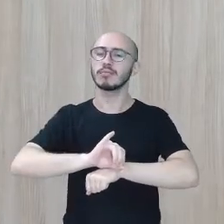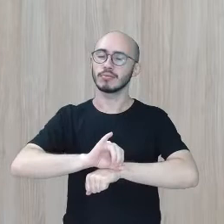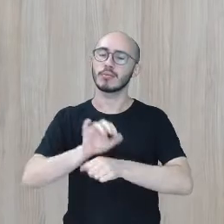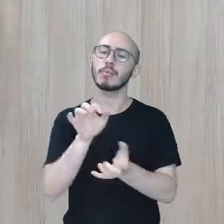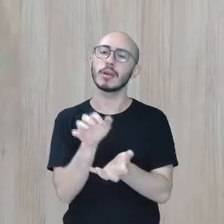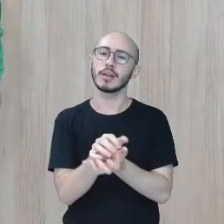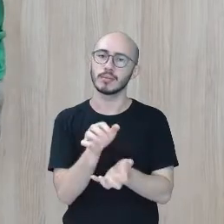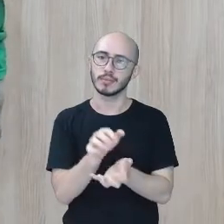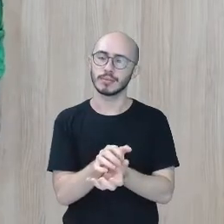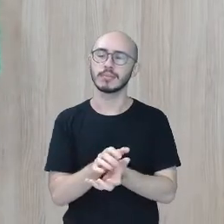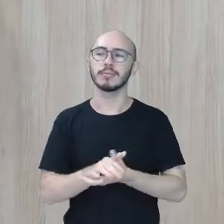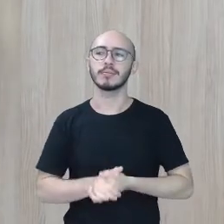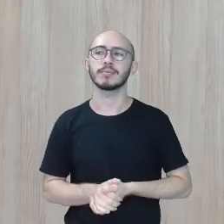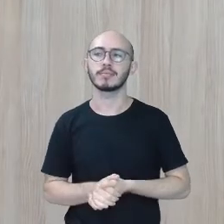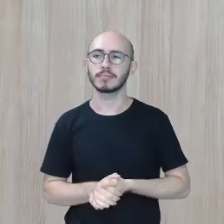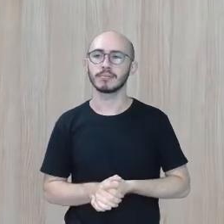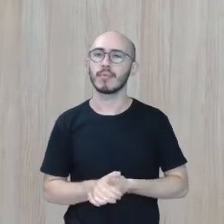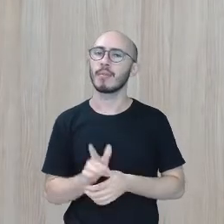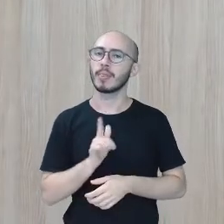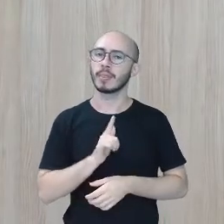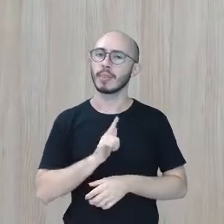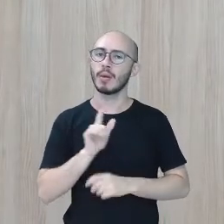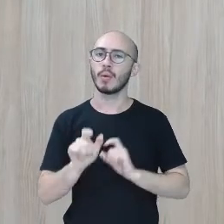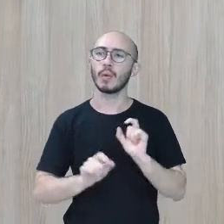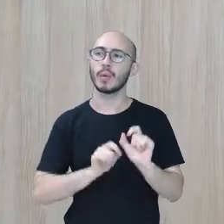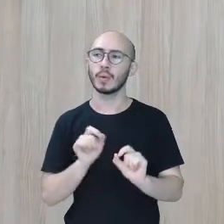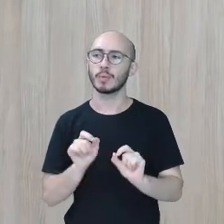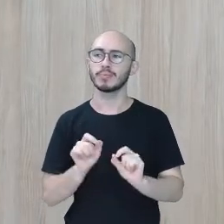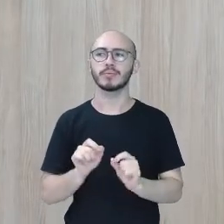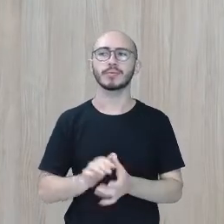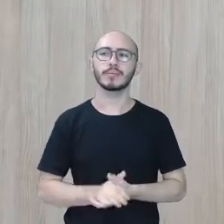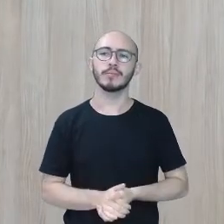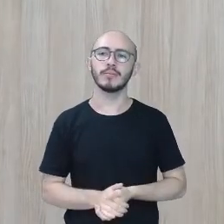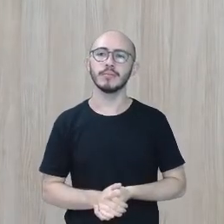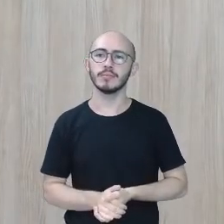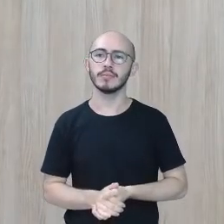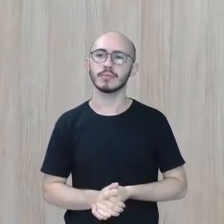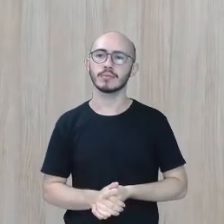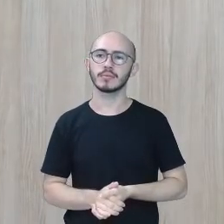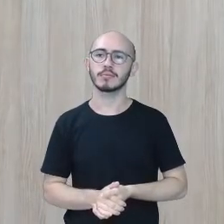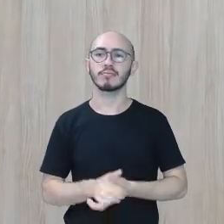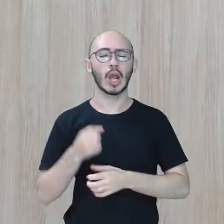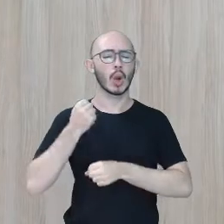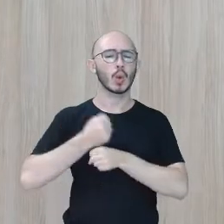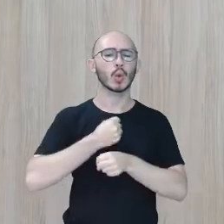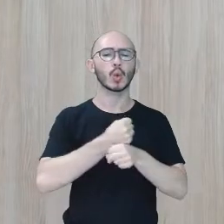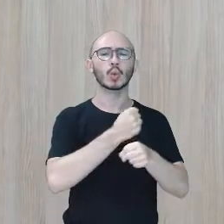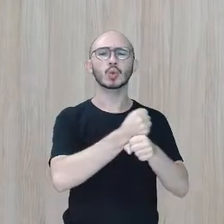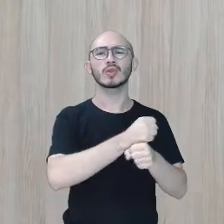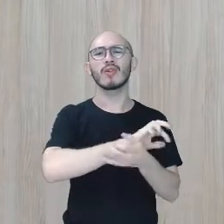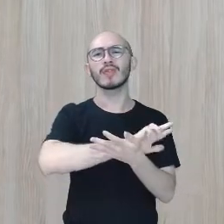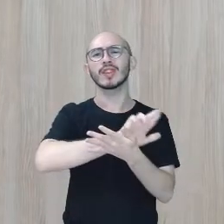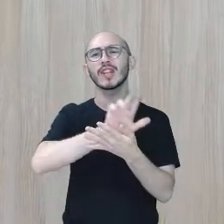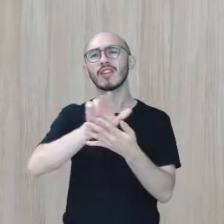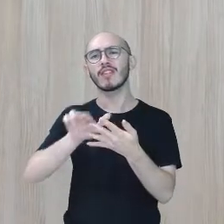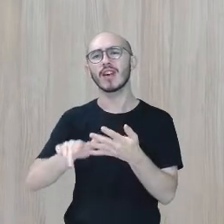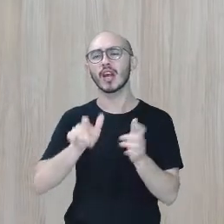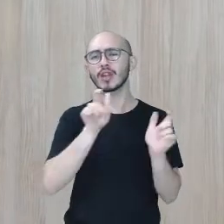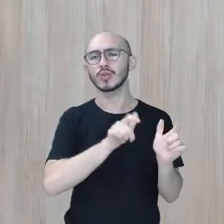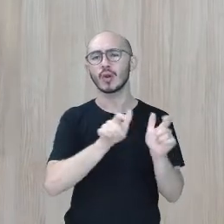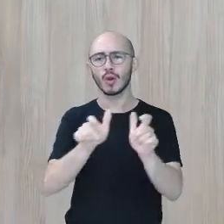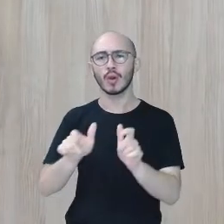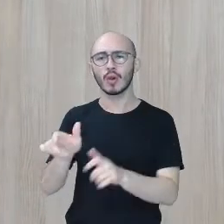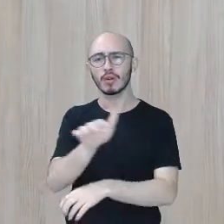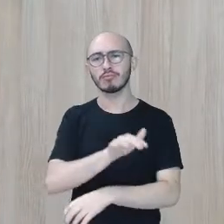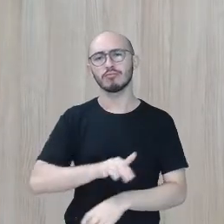estado, né, Pernambuco, ele possui várias construções, vários espaços